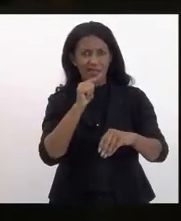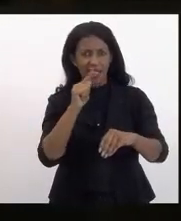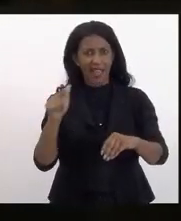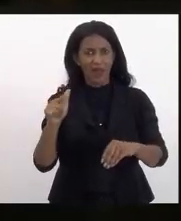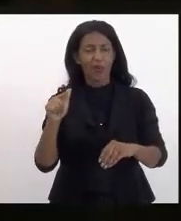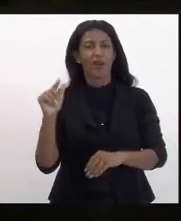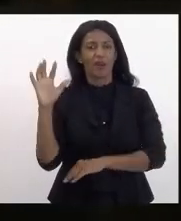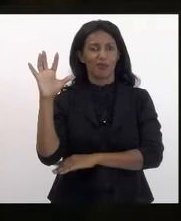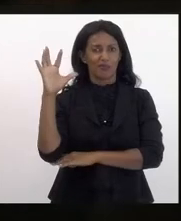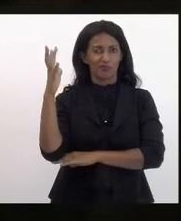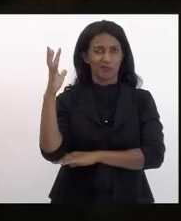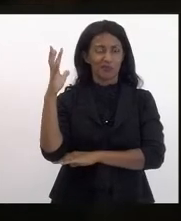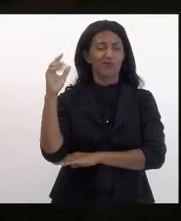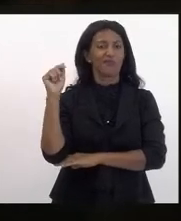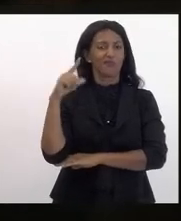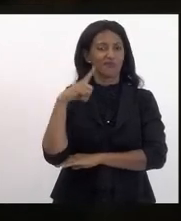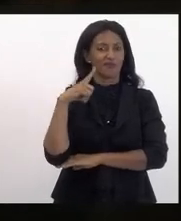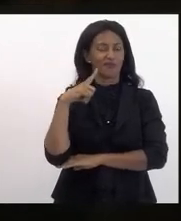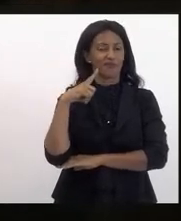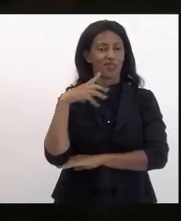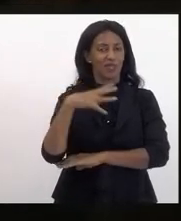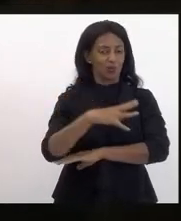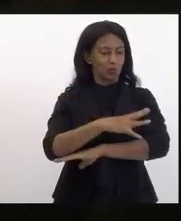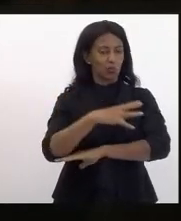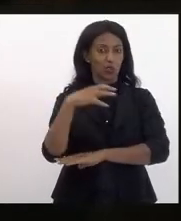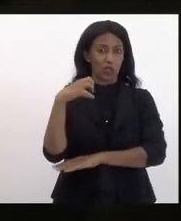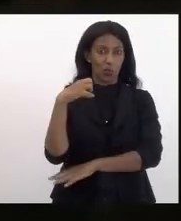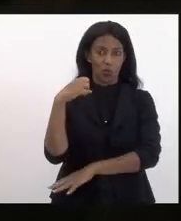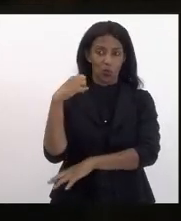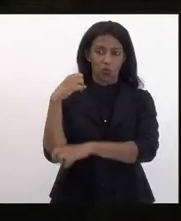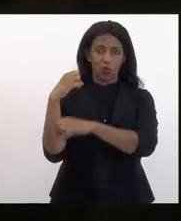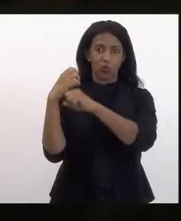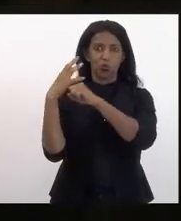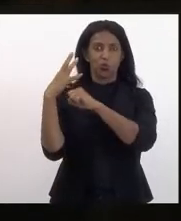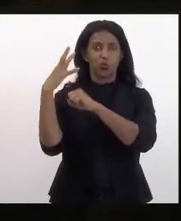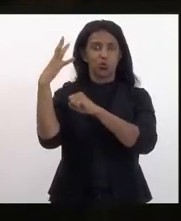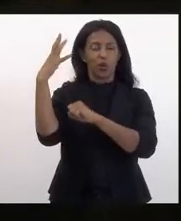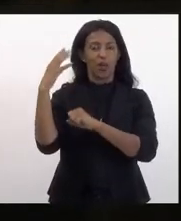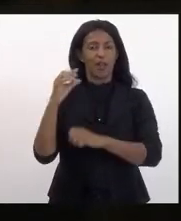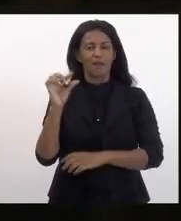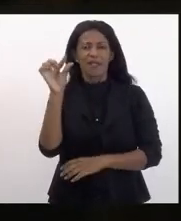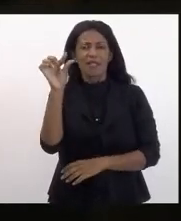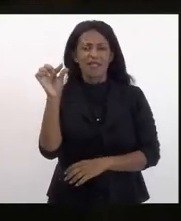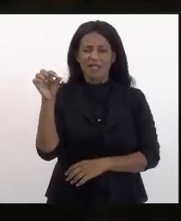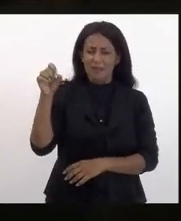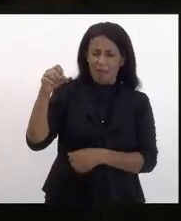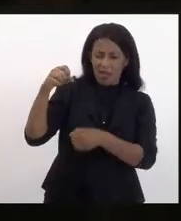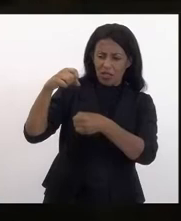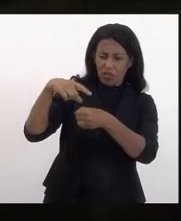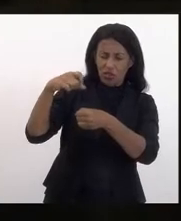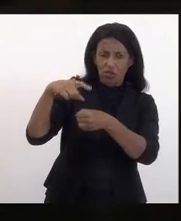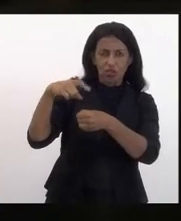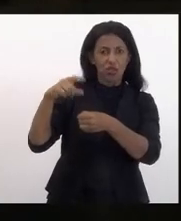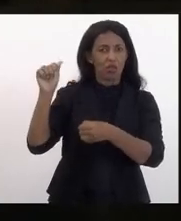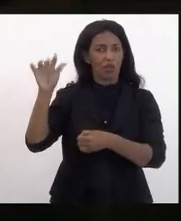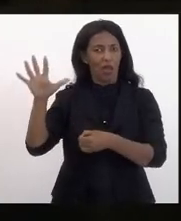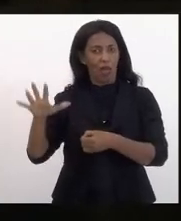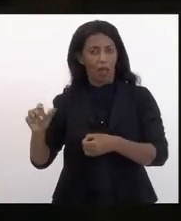baobá, essa árvore sagrada, né, essas sementes trazidas para o